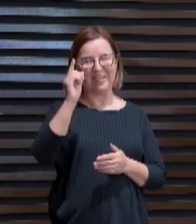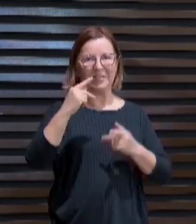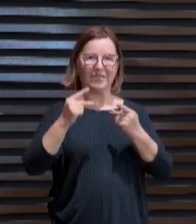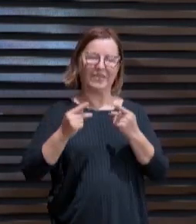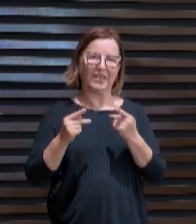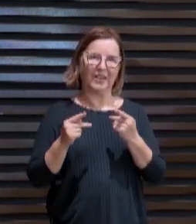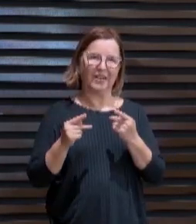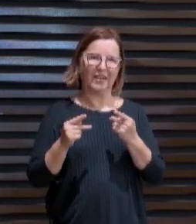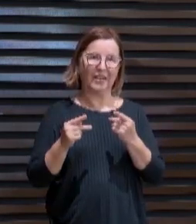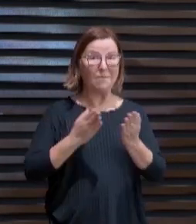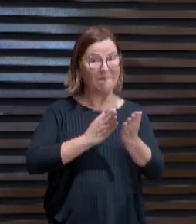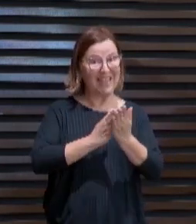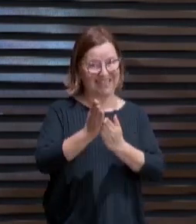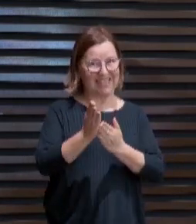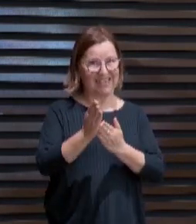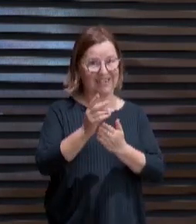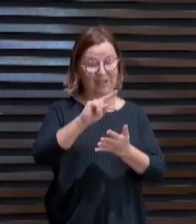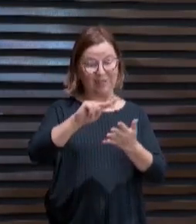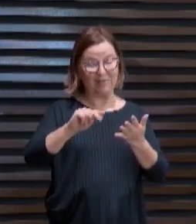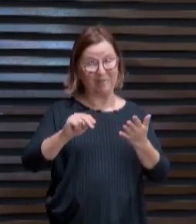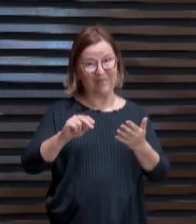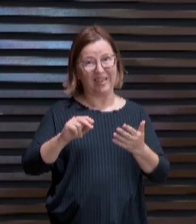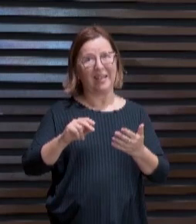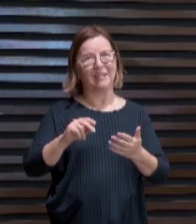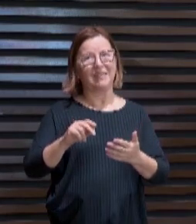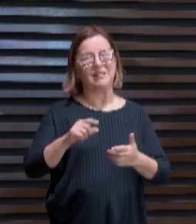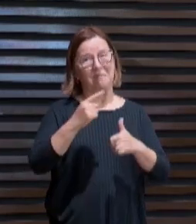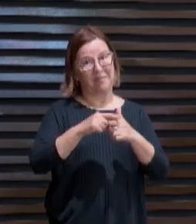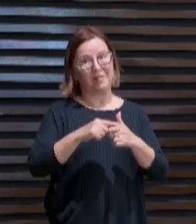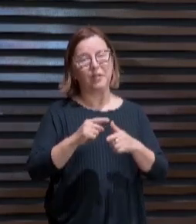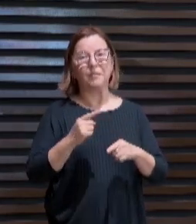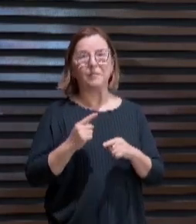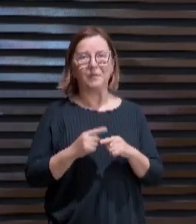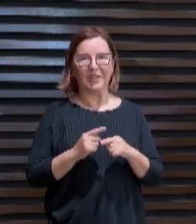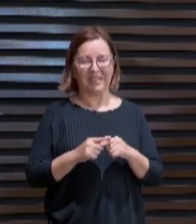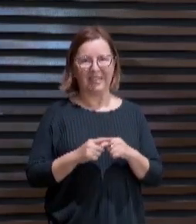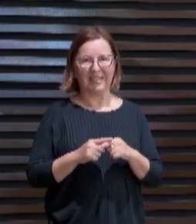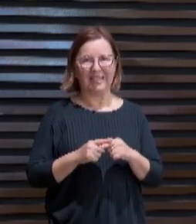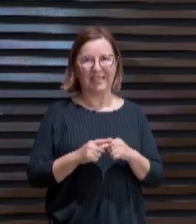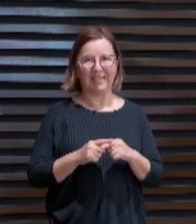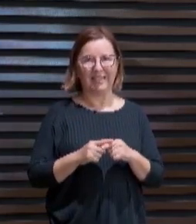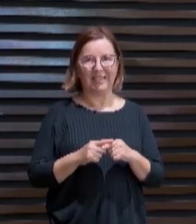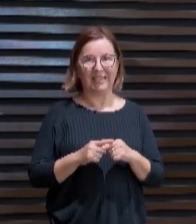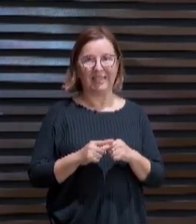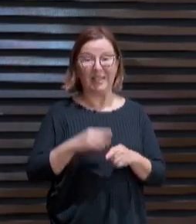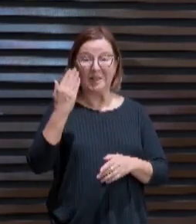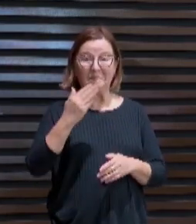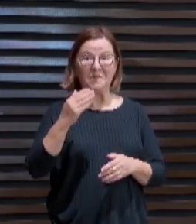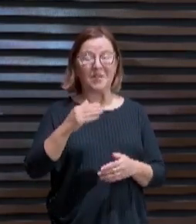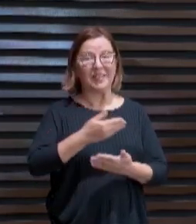adequada é passardes por várias provações, sabendo que a provação da vossa fé, uma vez confirmada,